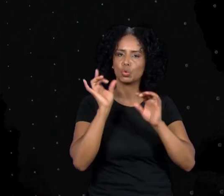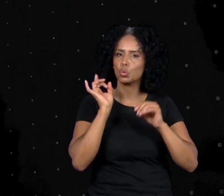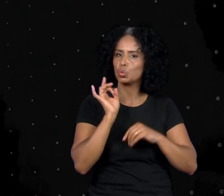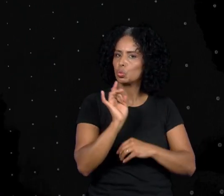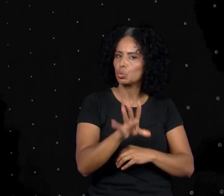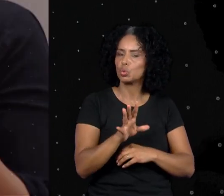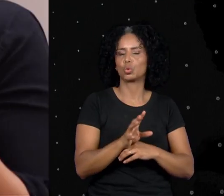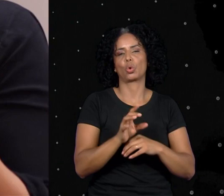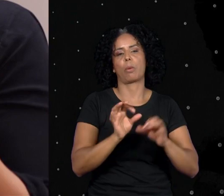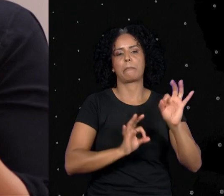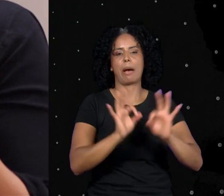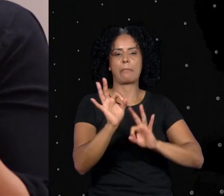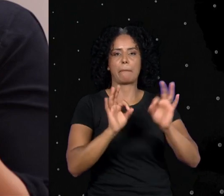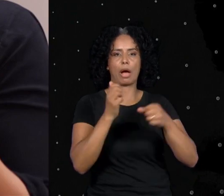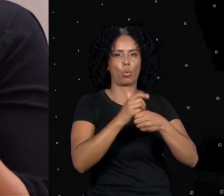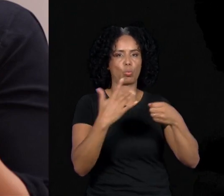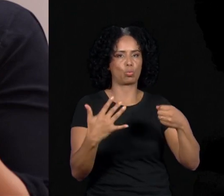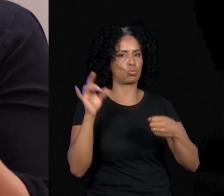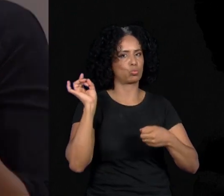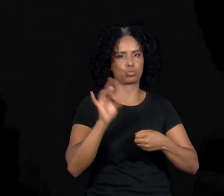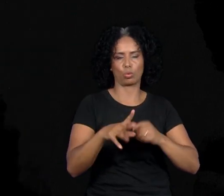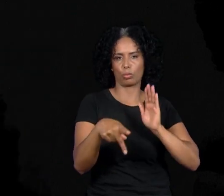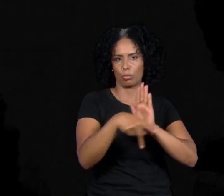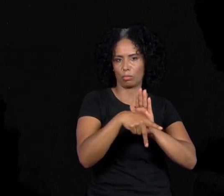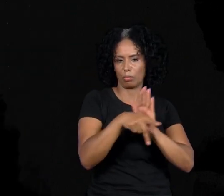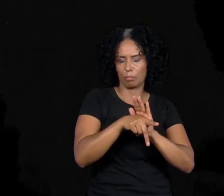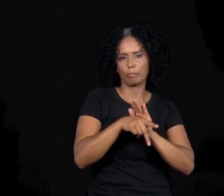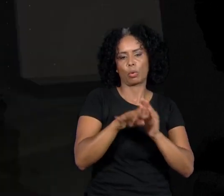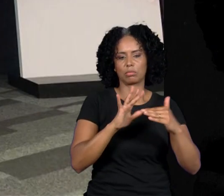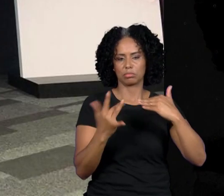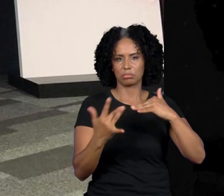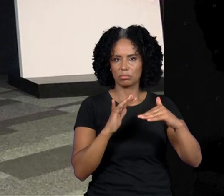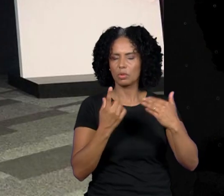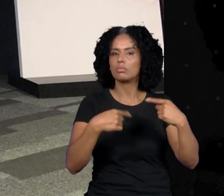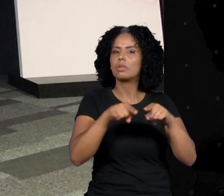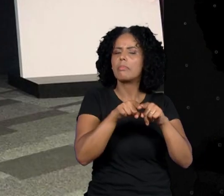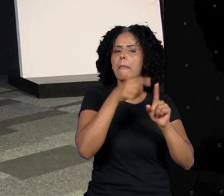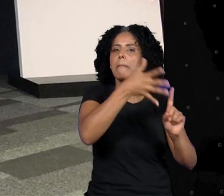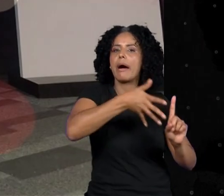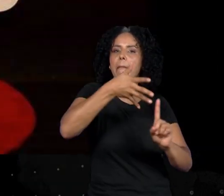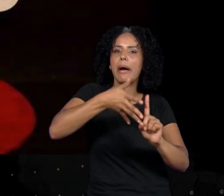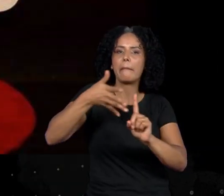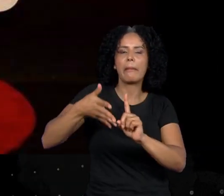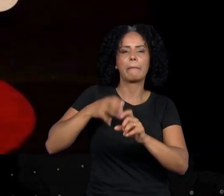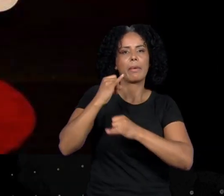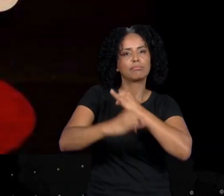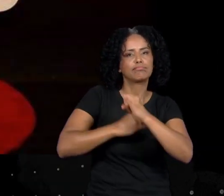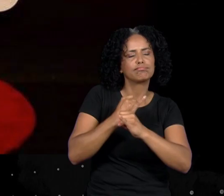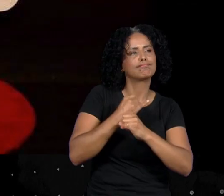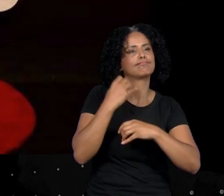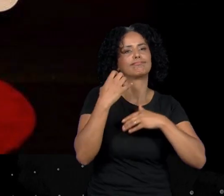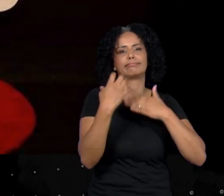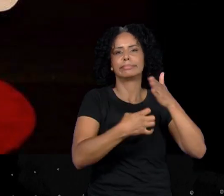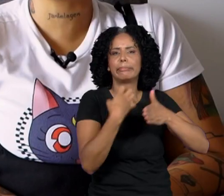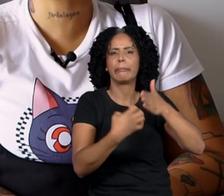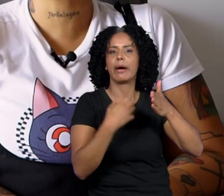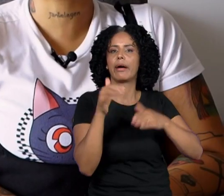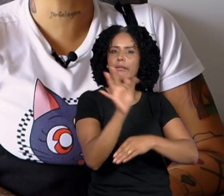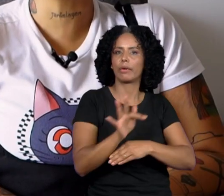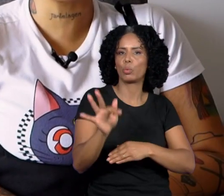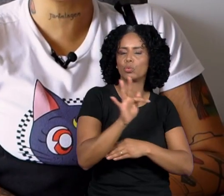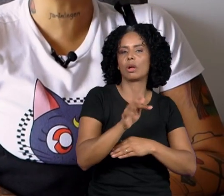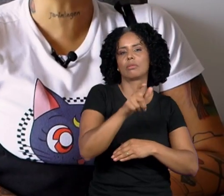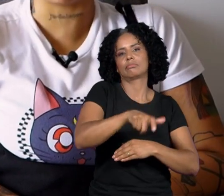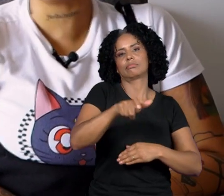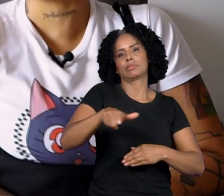de conteúdo, além de fazer muita palestra online para empresas, para faculdades, para estudantes. Eu estou na